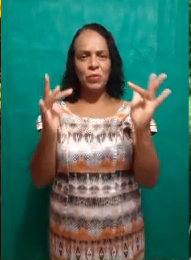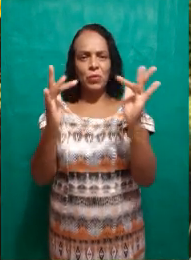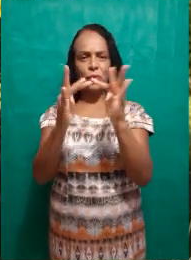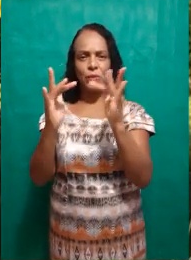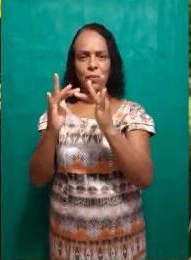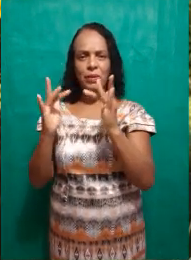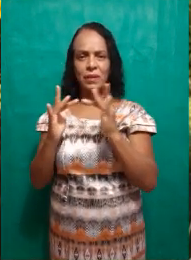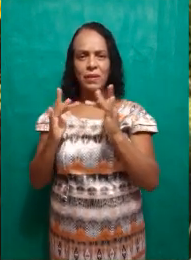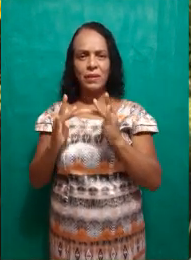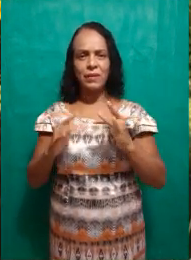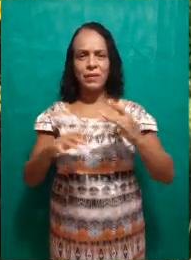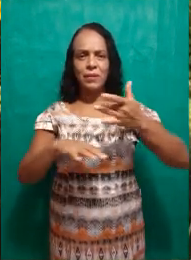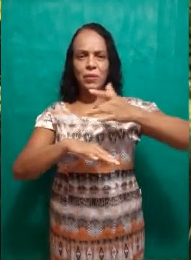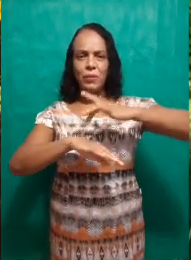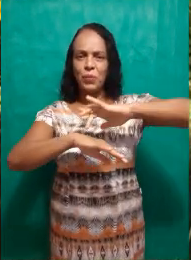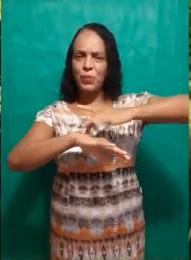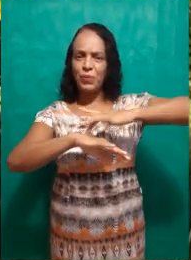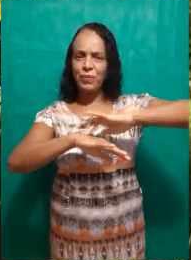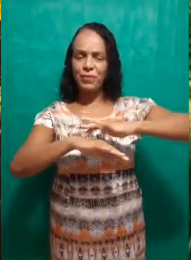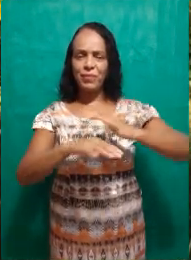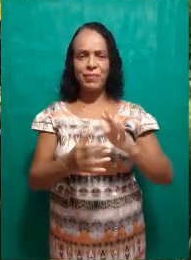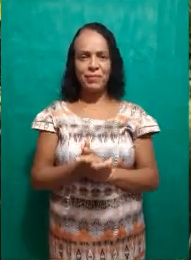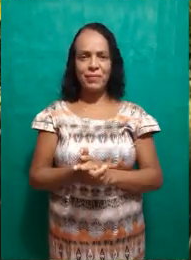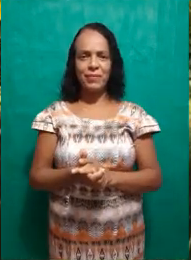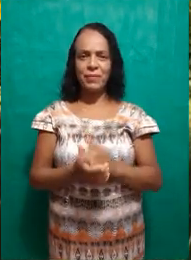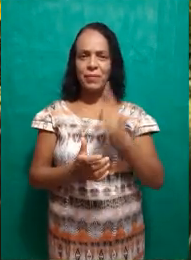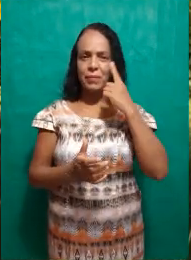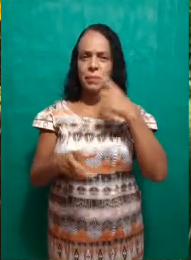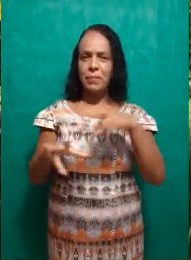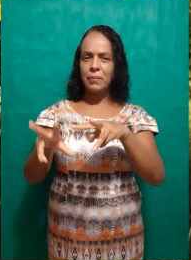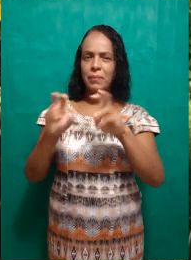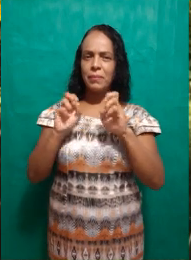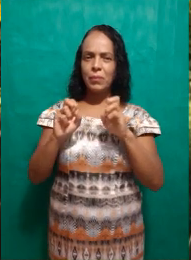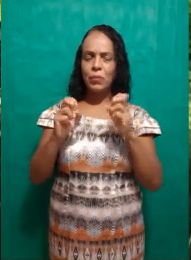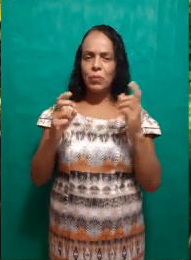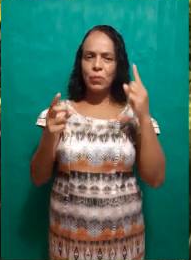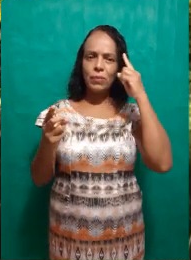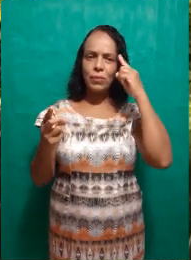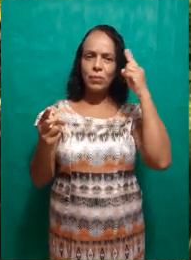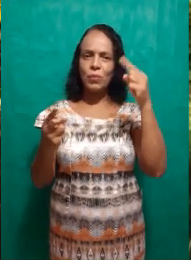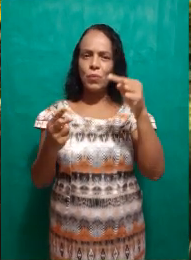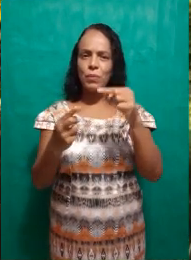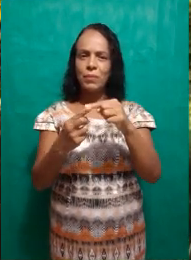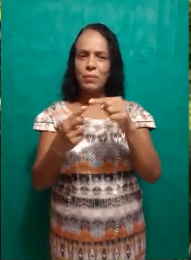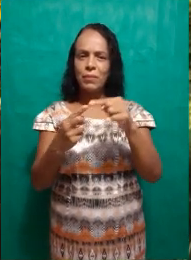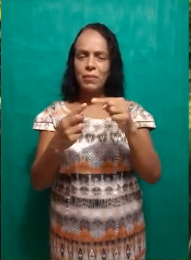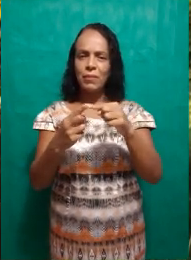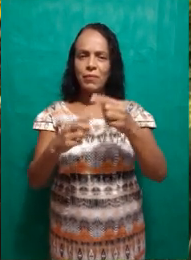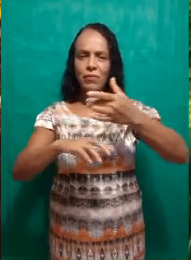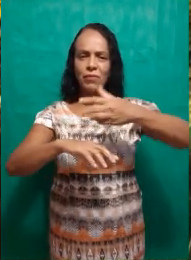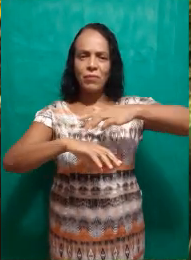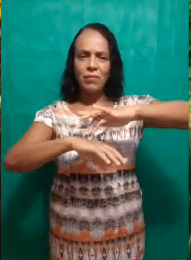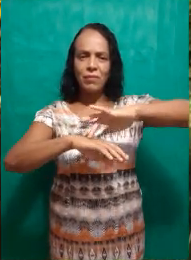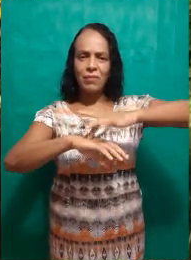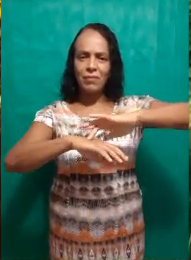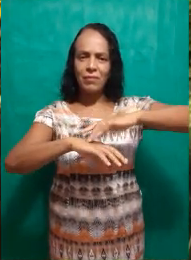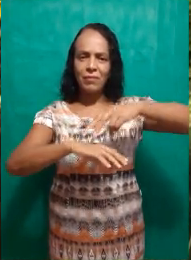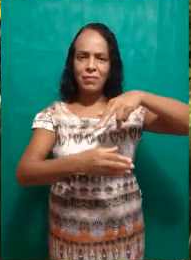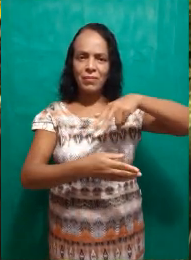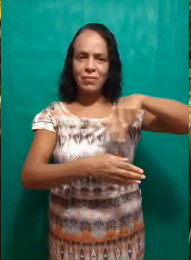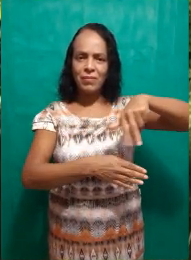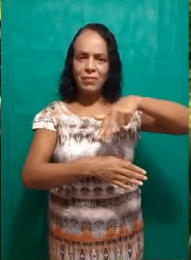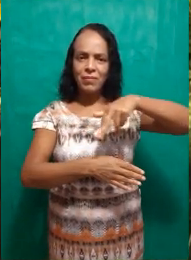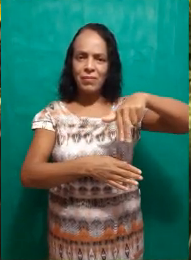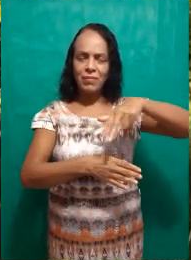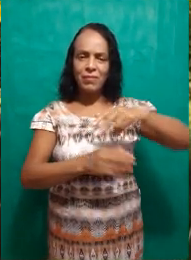que estabelecia o ritmo e os passos daquela dança.